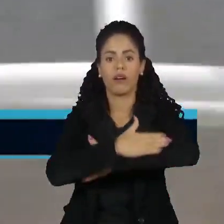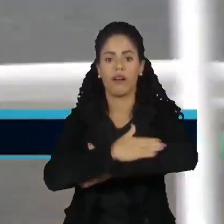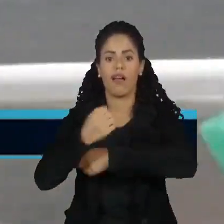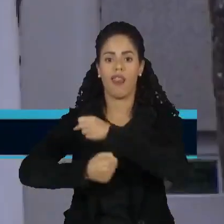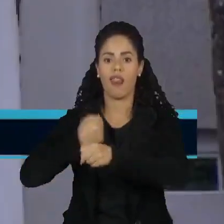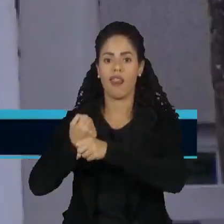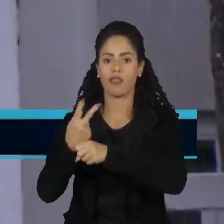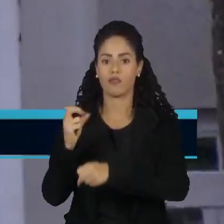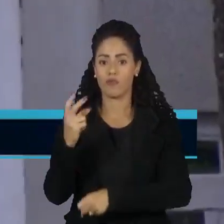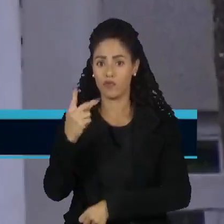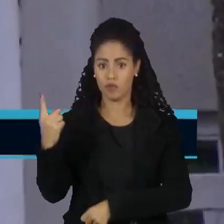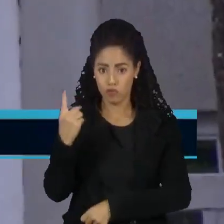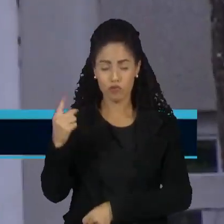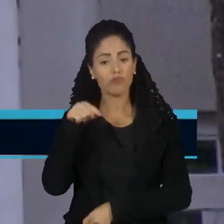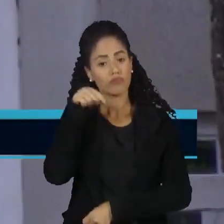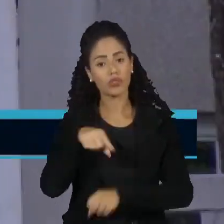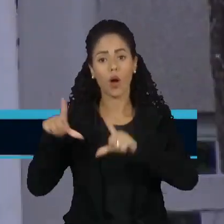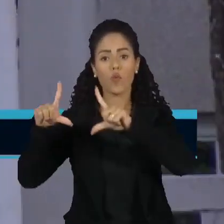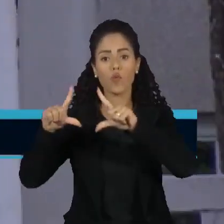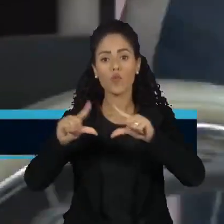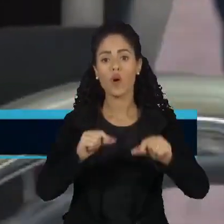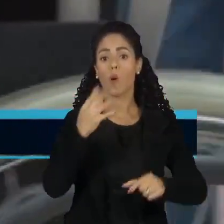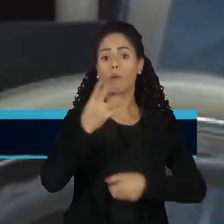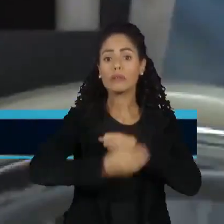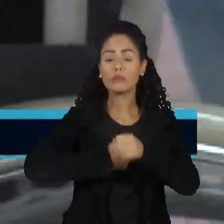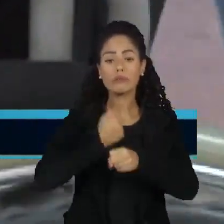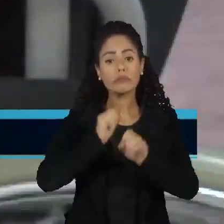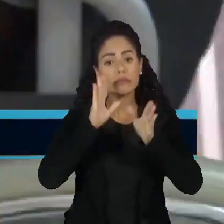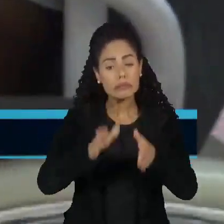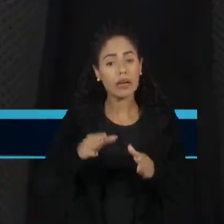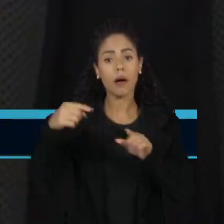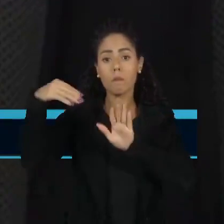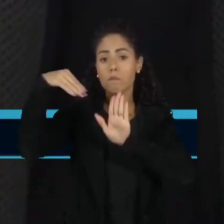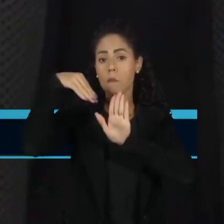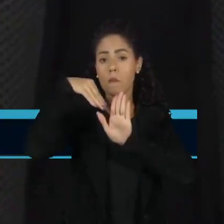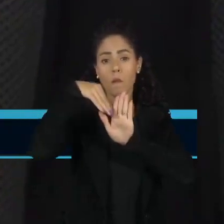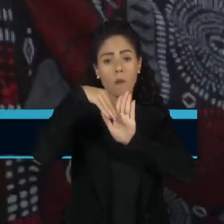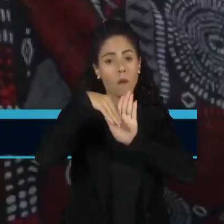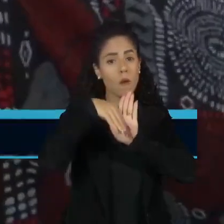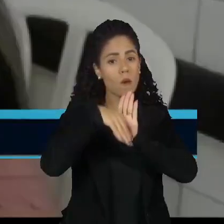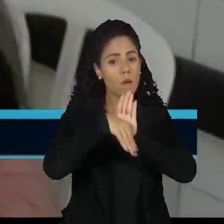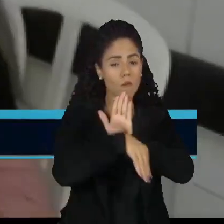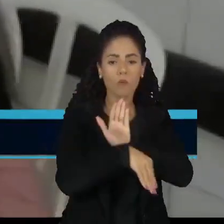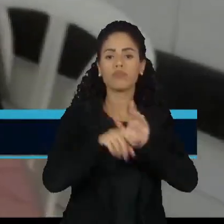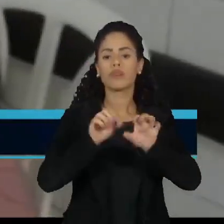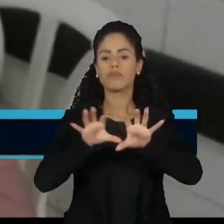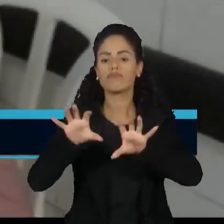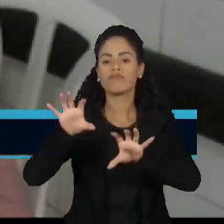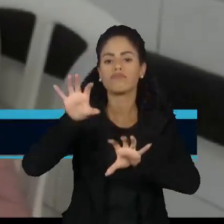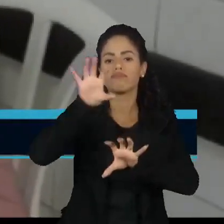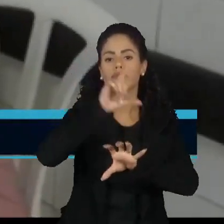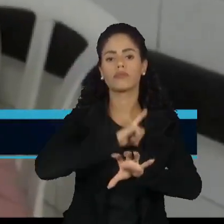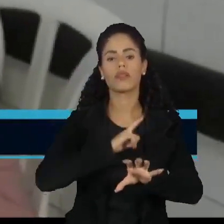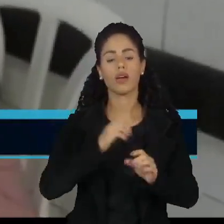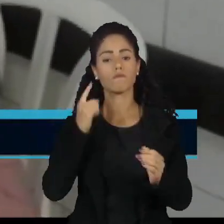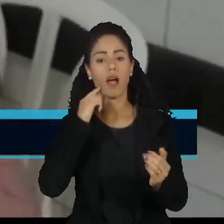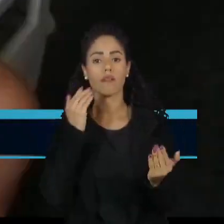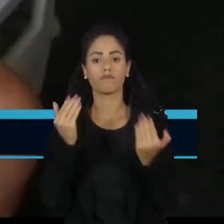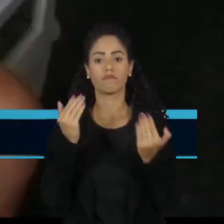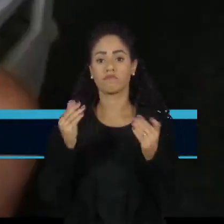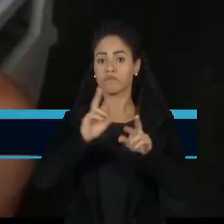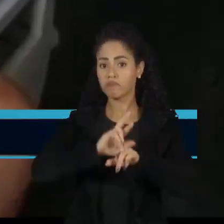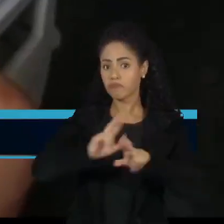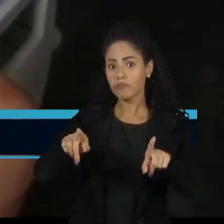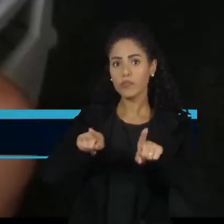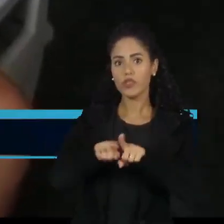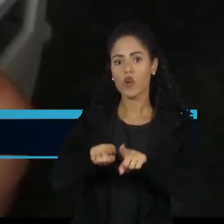2021 e esse já é o quarto ano consecutivo de queda os estados em que a diferença de um ano para o outro é maior